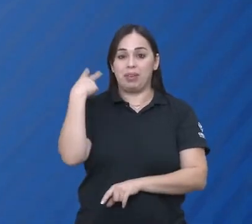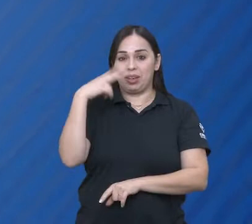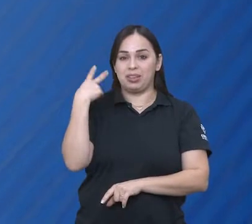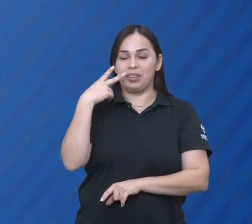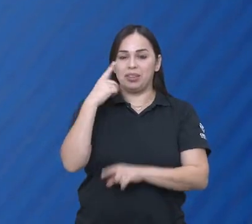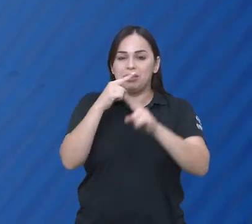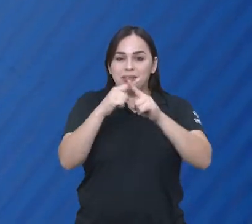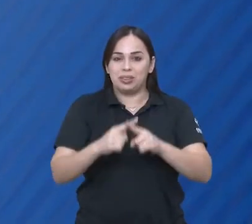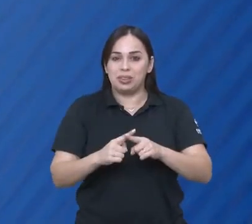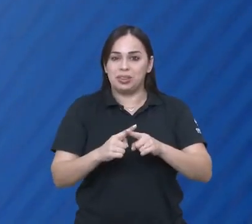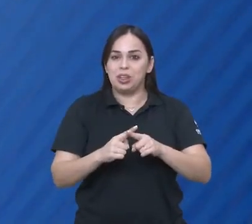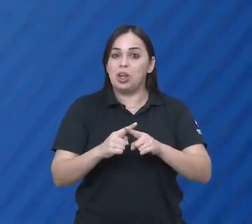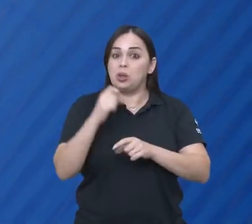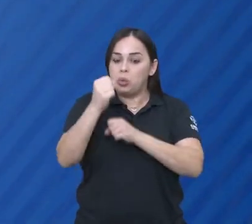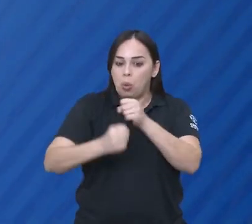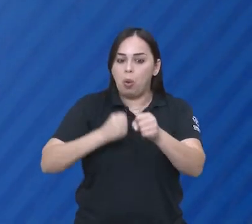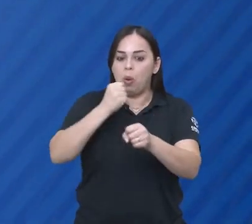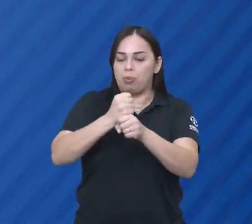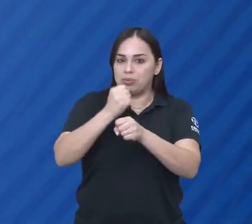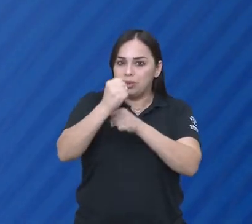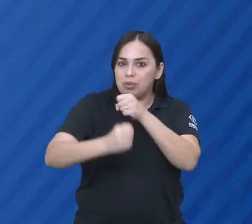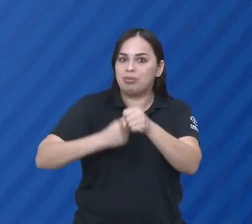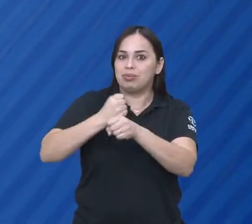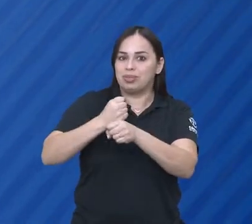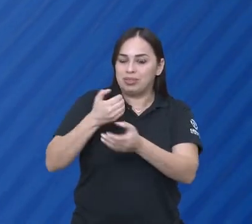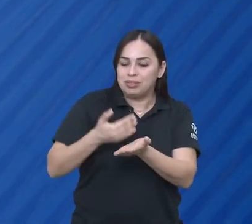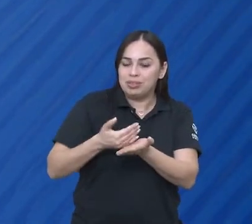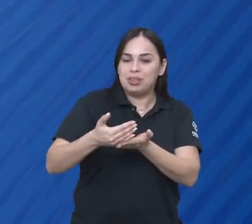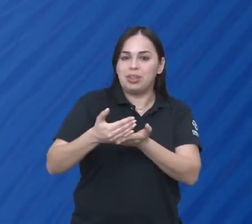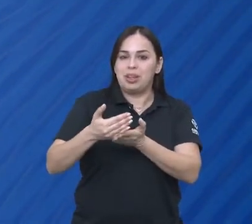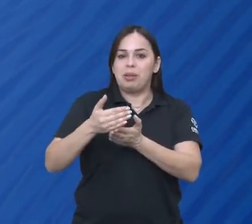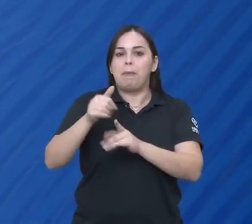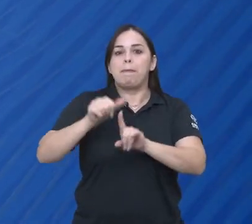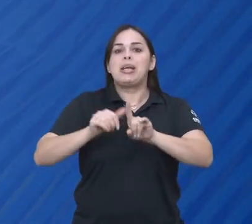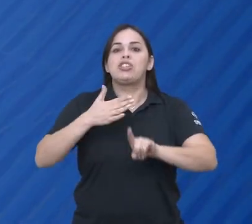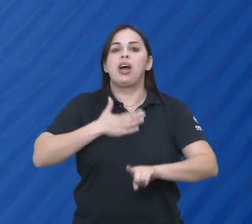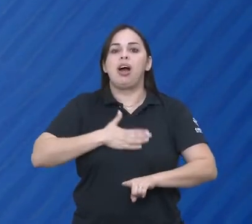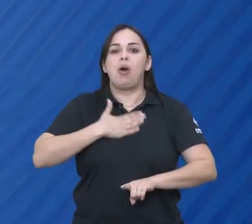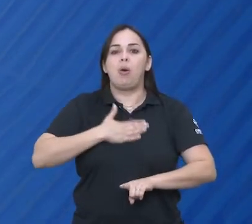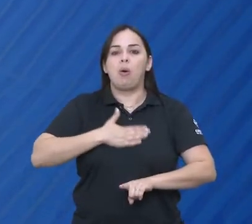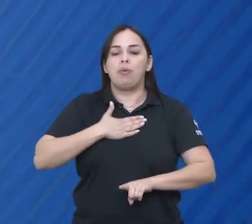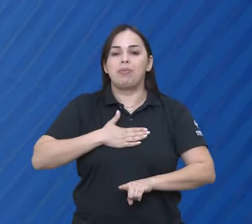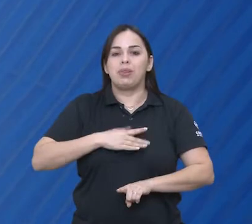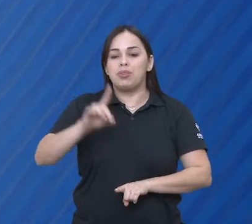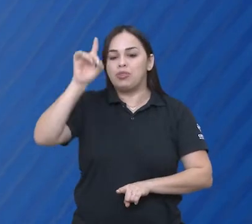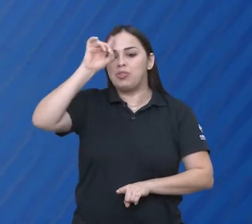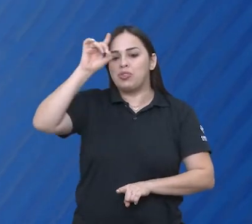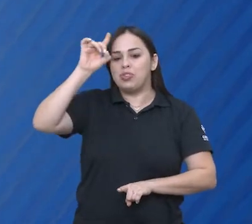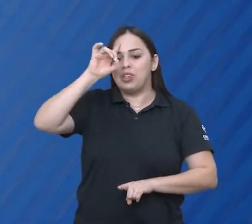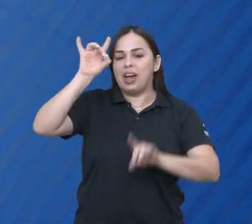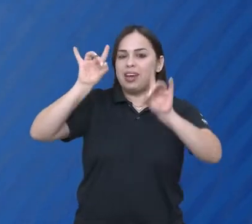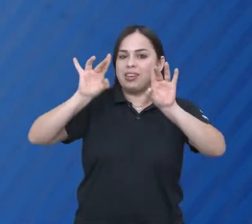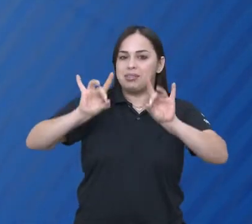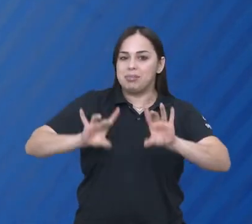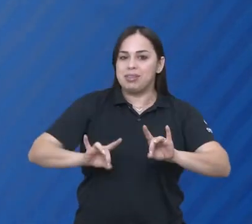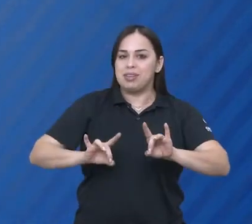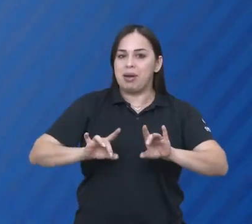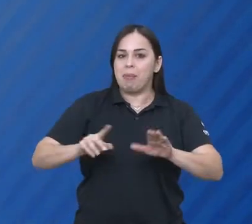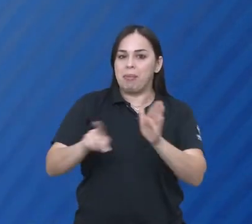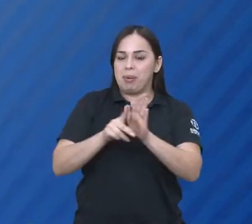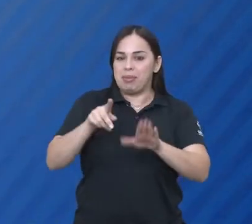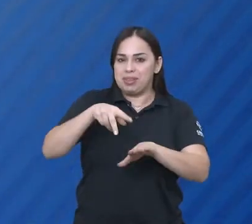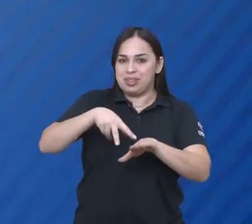a competição deve acontecer todos os anos no terceiro final de semana de agosto, para marcar o Dia Municipal